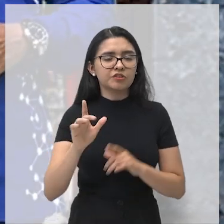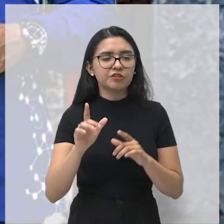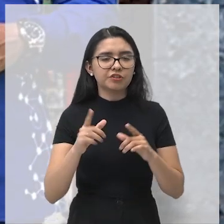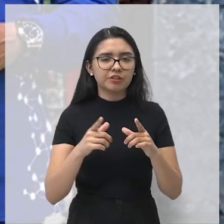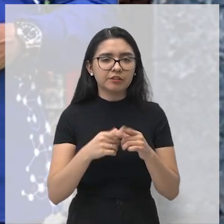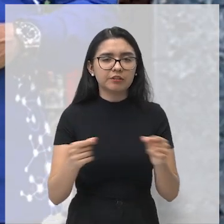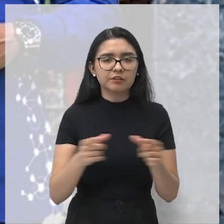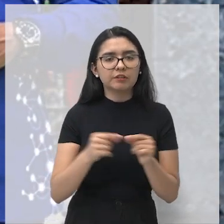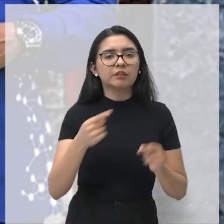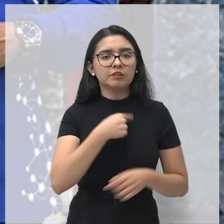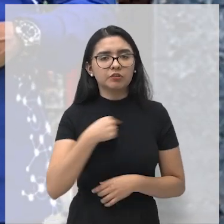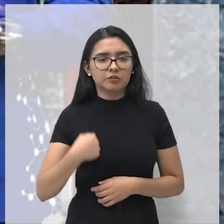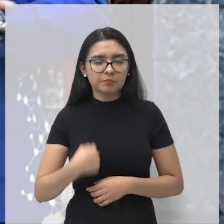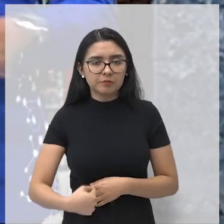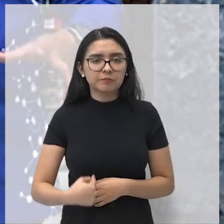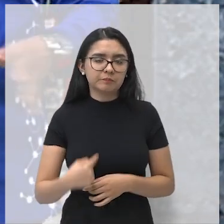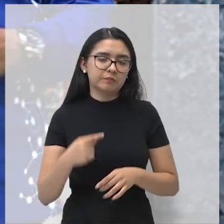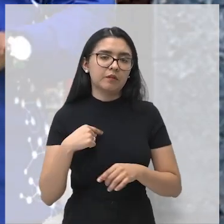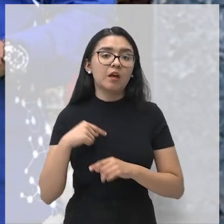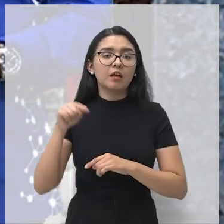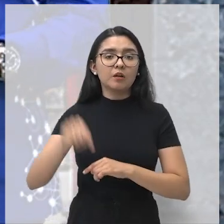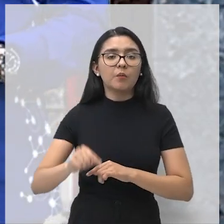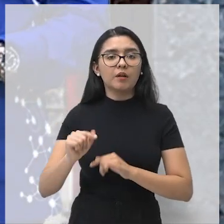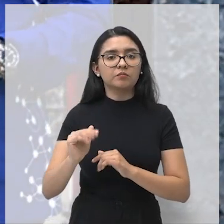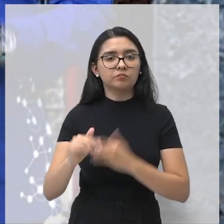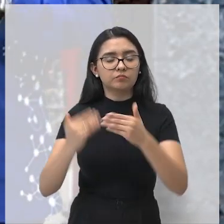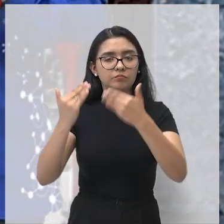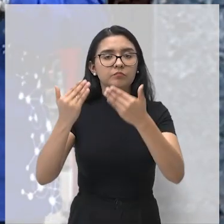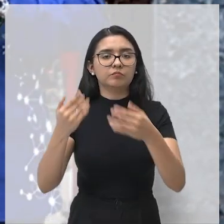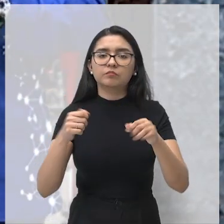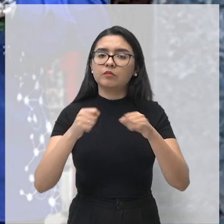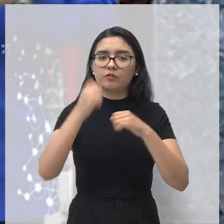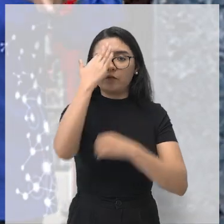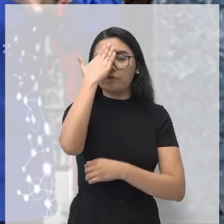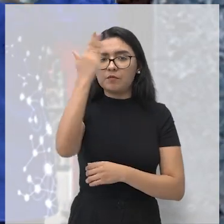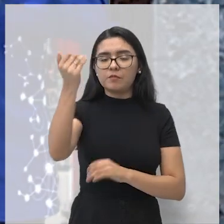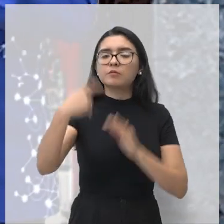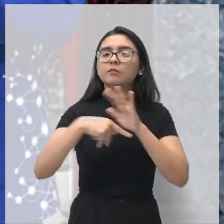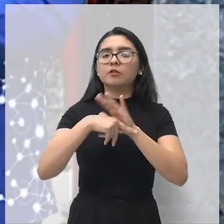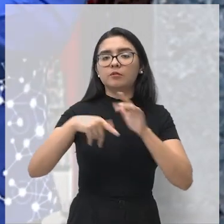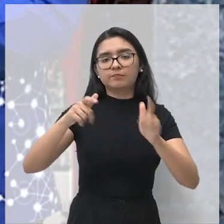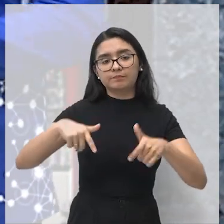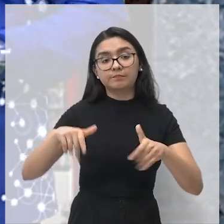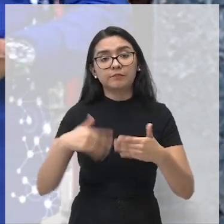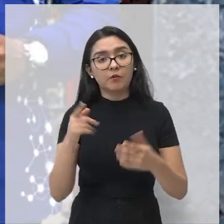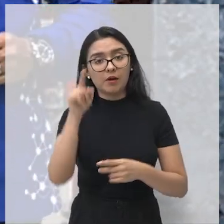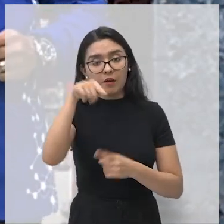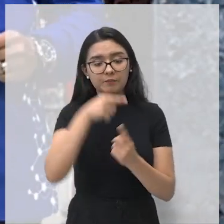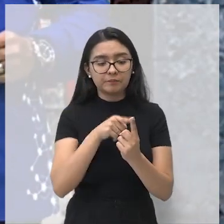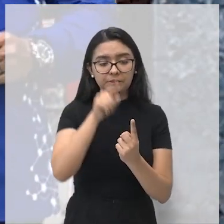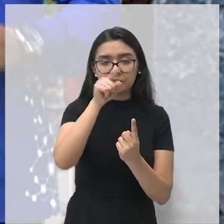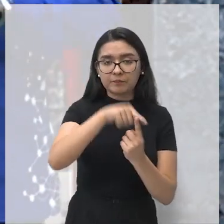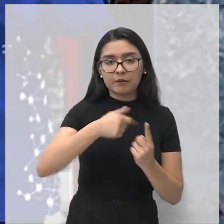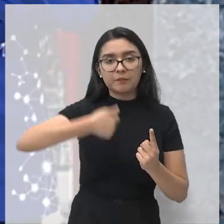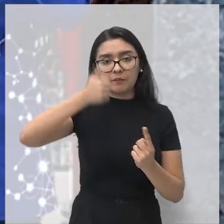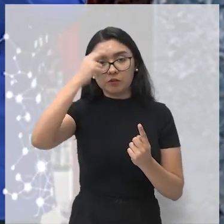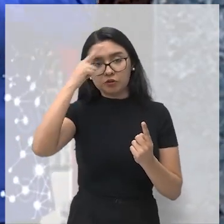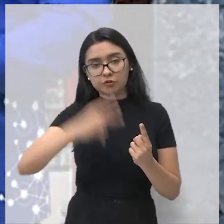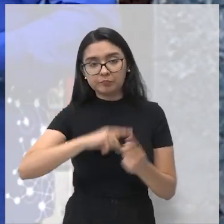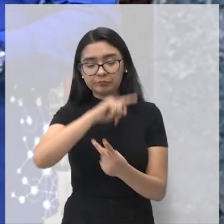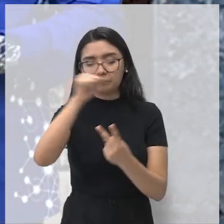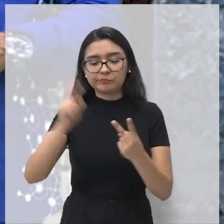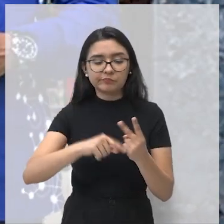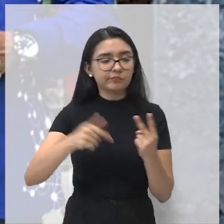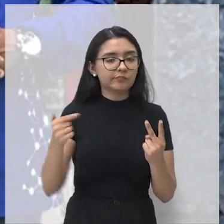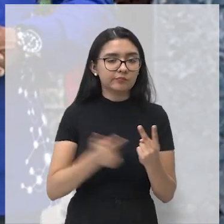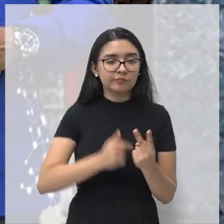ao Japão, onde ele se desenvolveu e se popularizou. Essa é uma das vertentes. A outra vertente